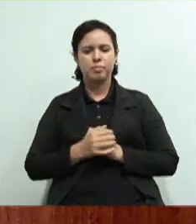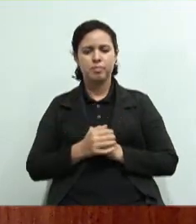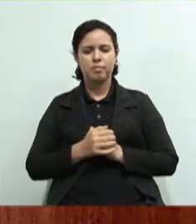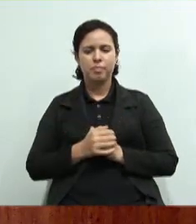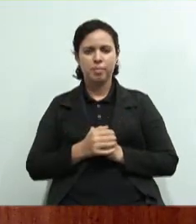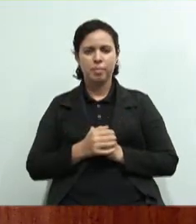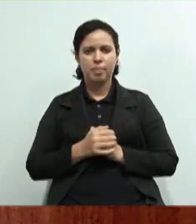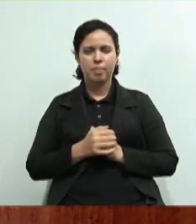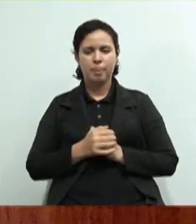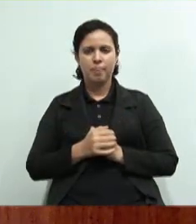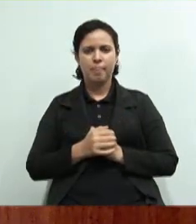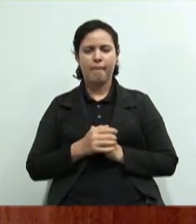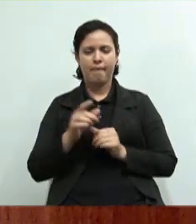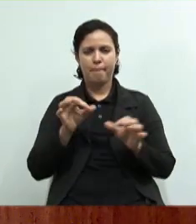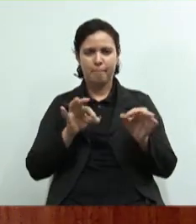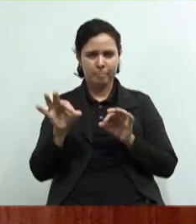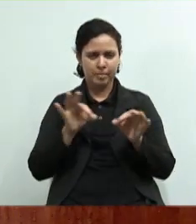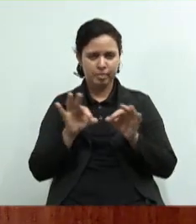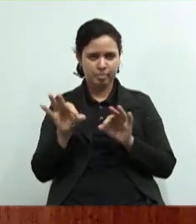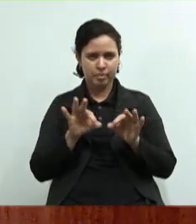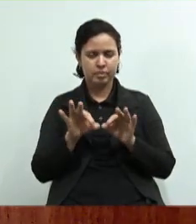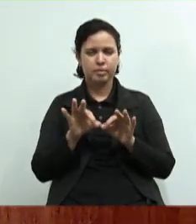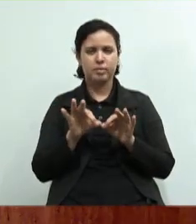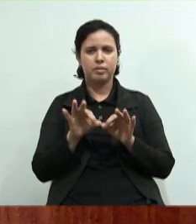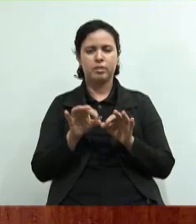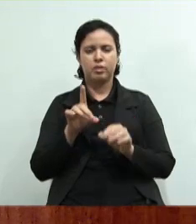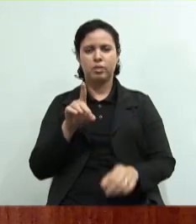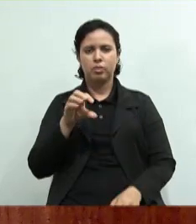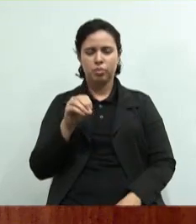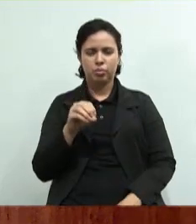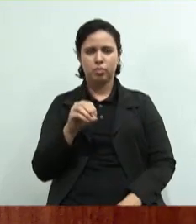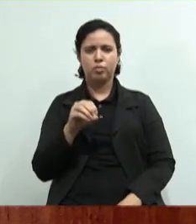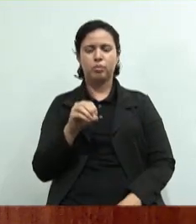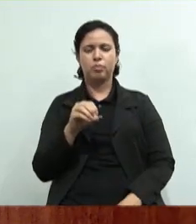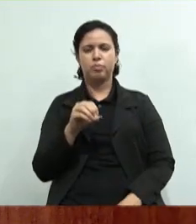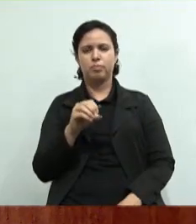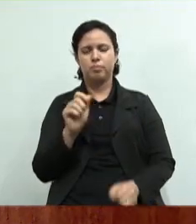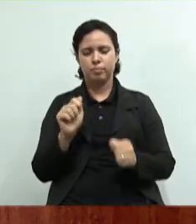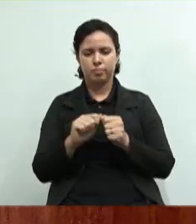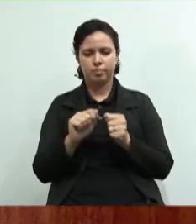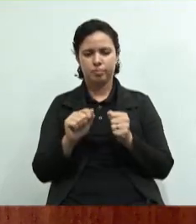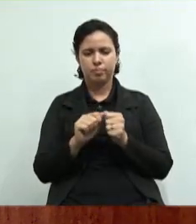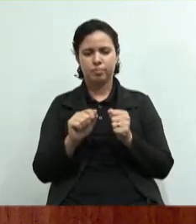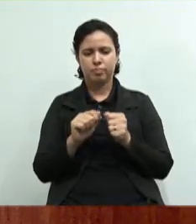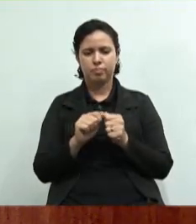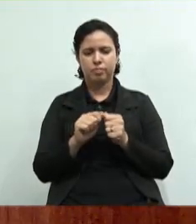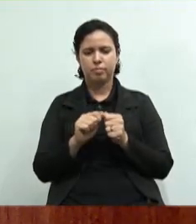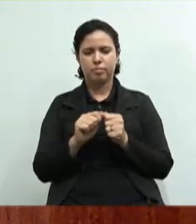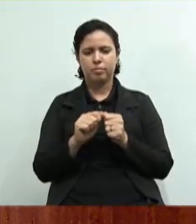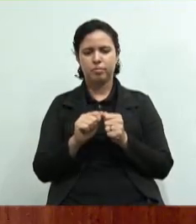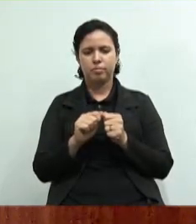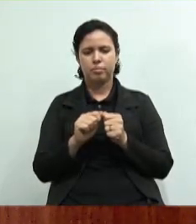de plano, ele botou que é planejamento, né? Uhum. O do de execução, né? O...